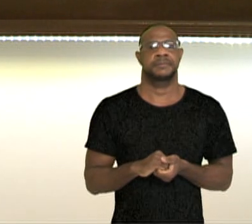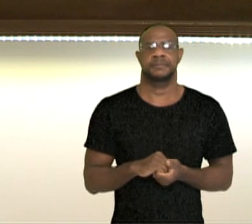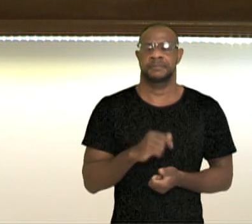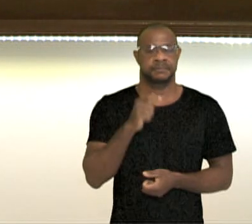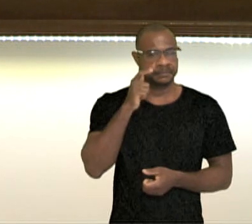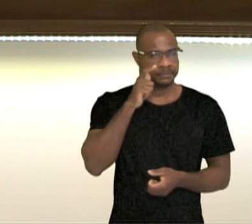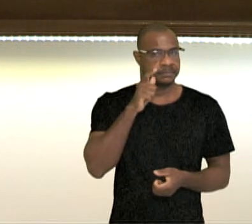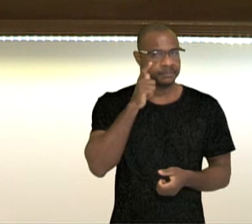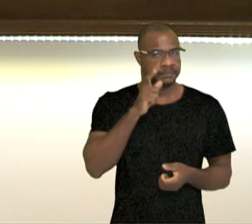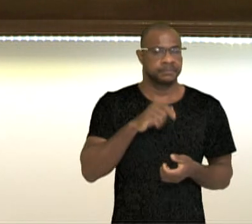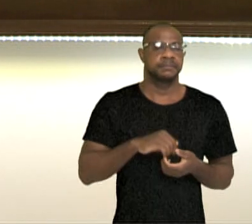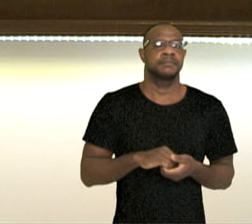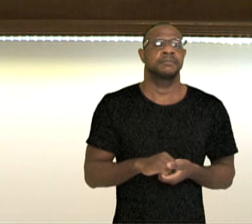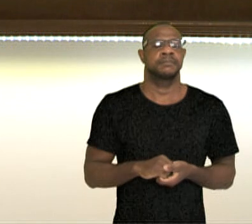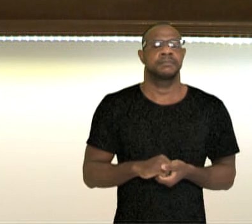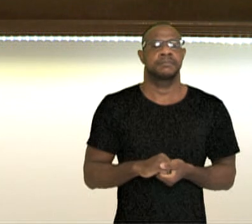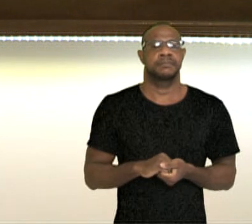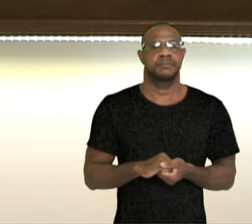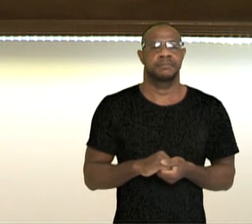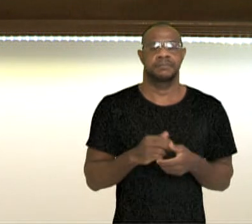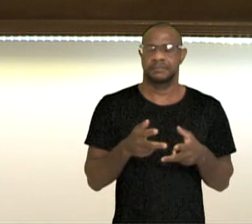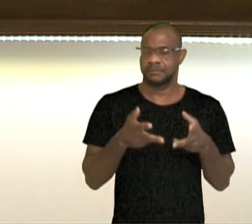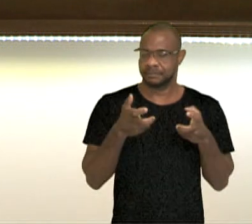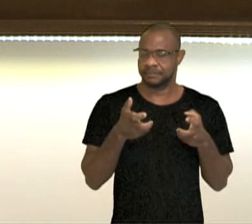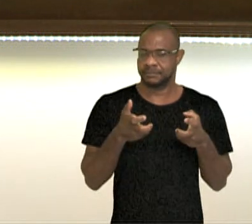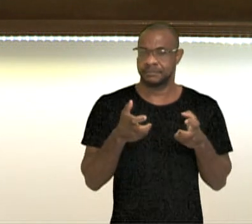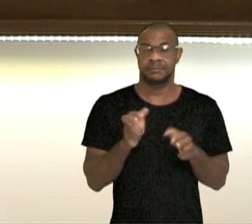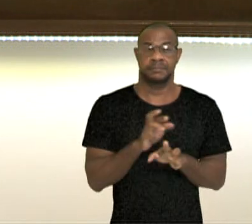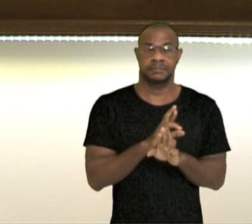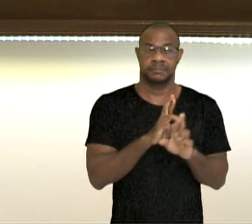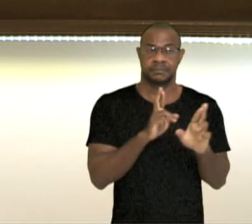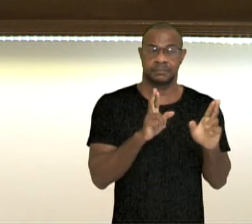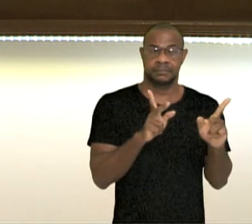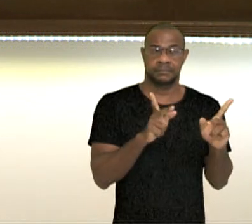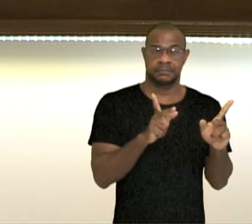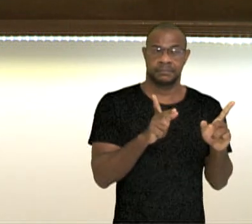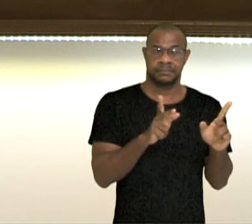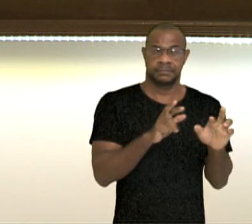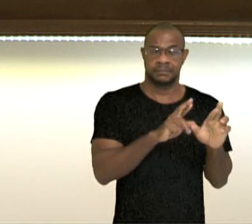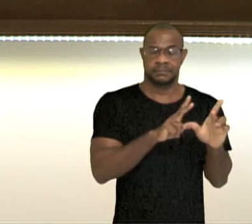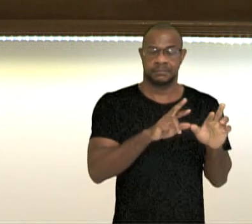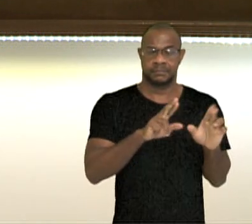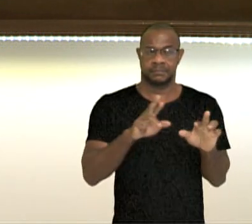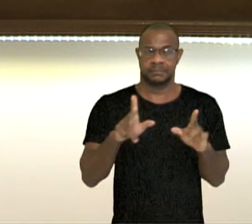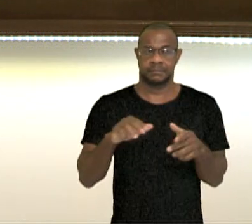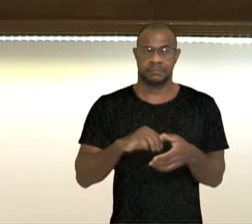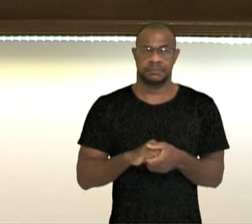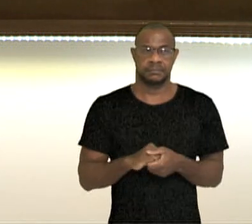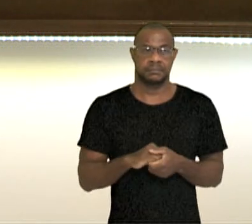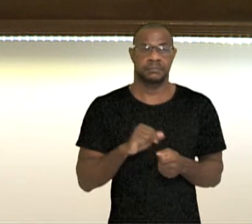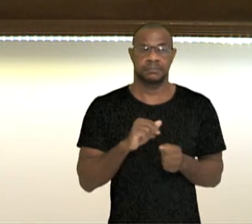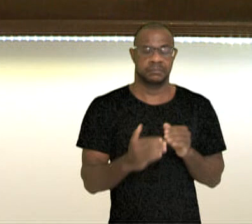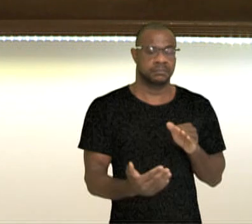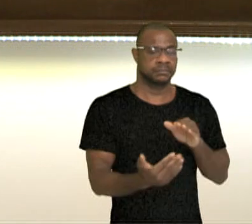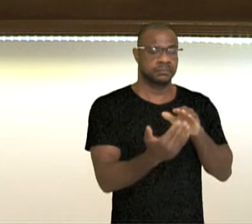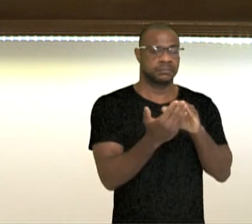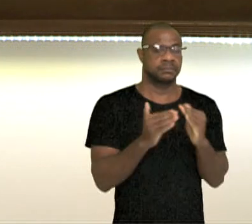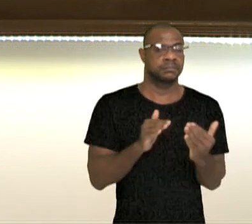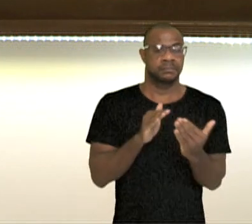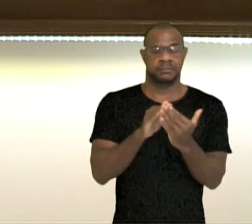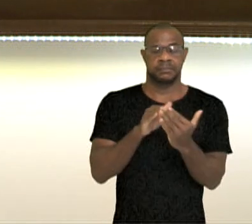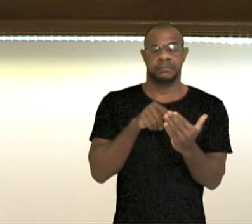Conseguiu identificar o prisma, diferenciar, né, na realidade, por que que esse é pirâmide, por que que esse é